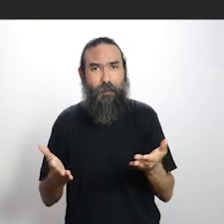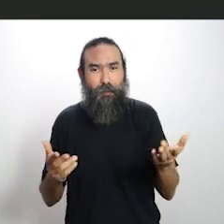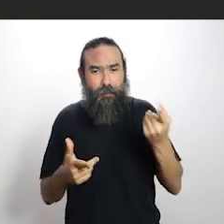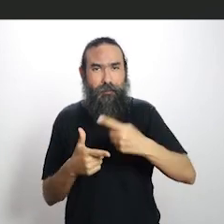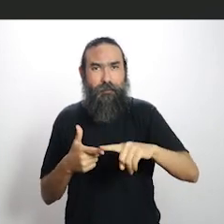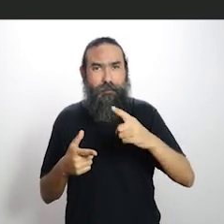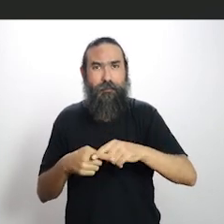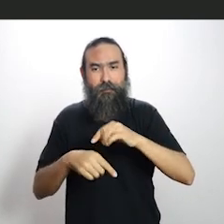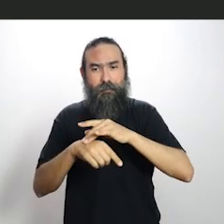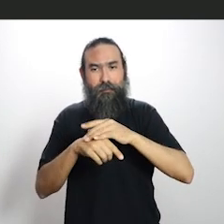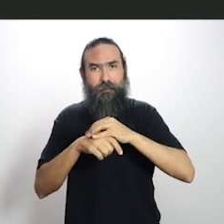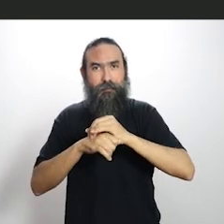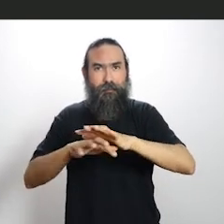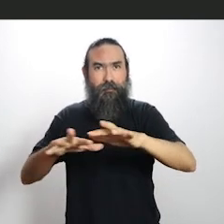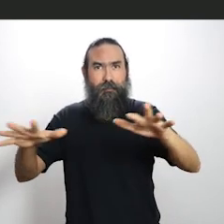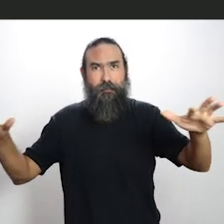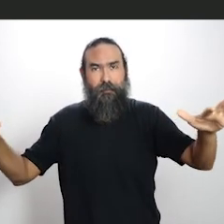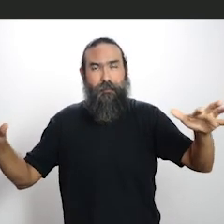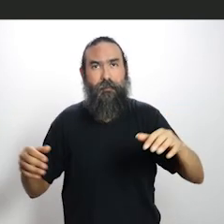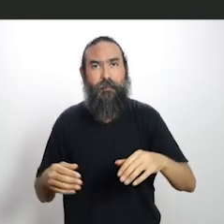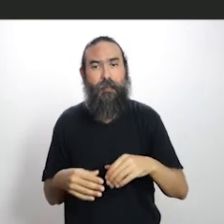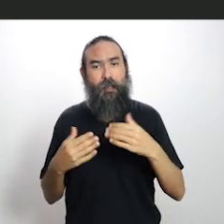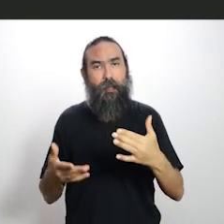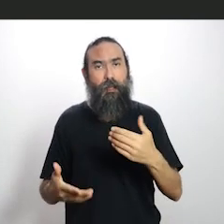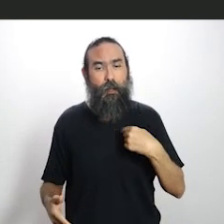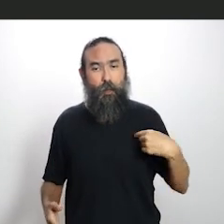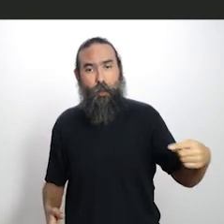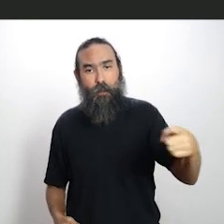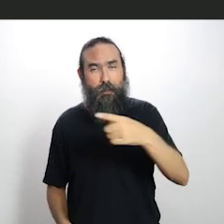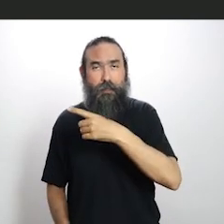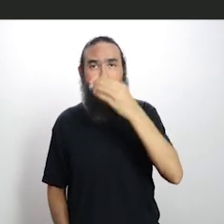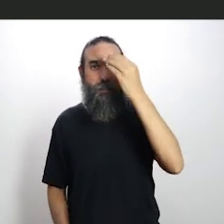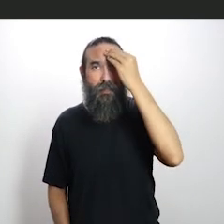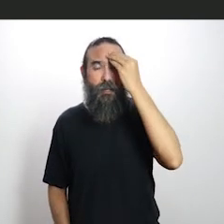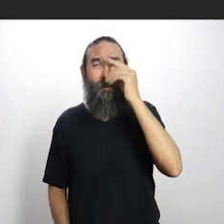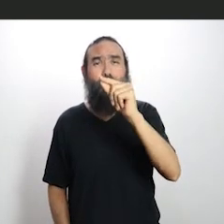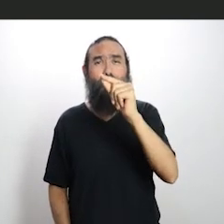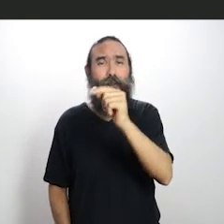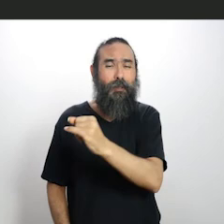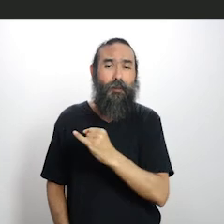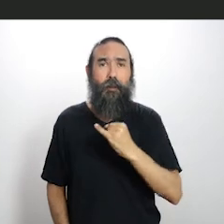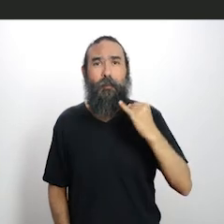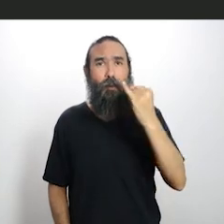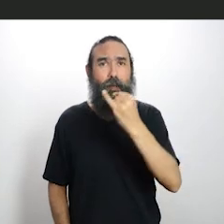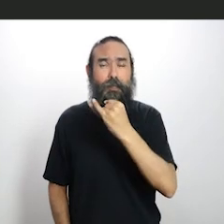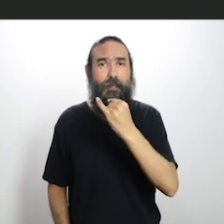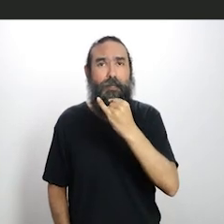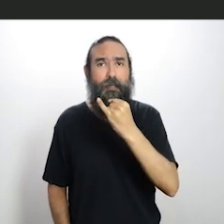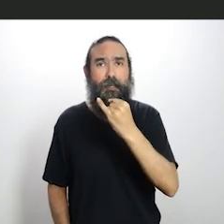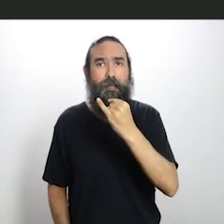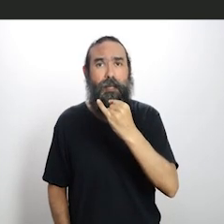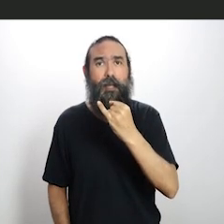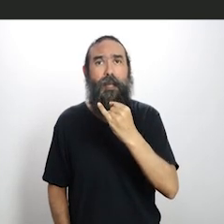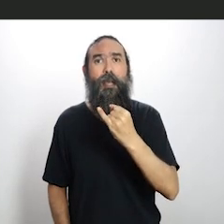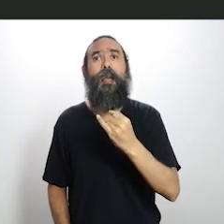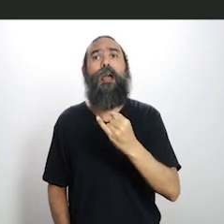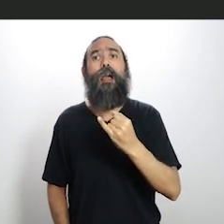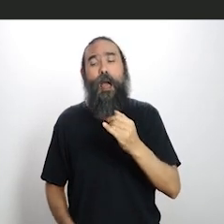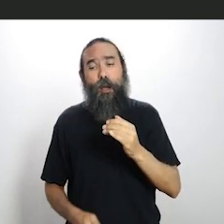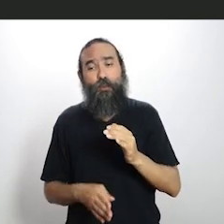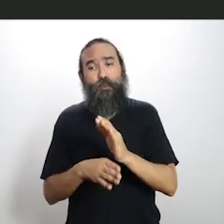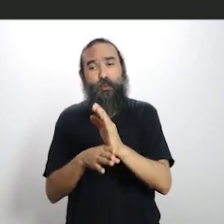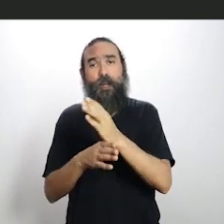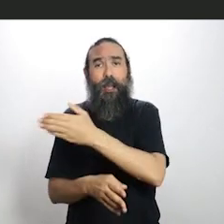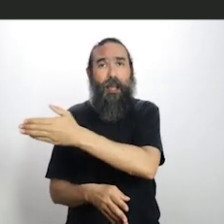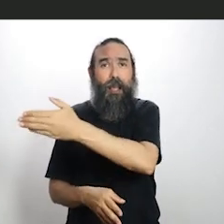aqueles que sempre viveram na linha de risco né na linha de frente né em momentos de abundância